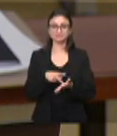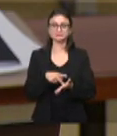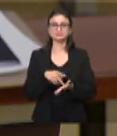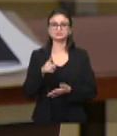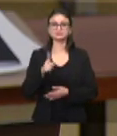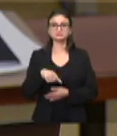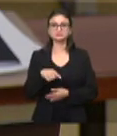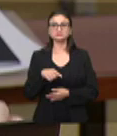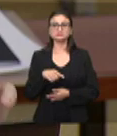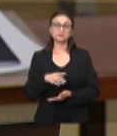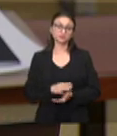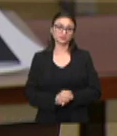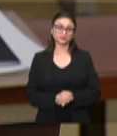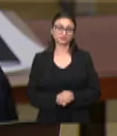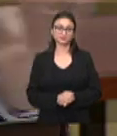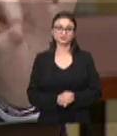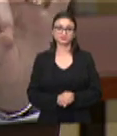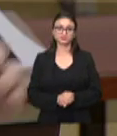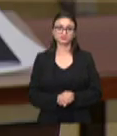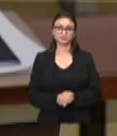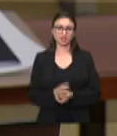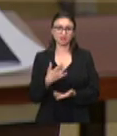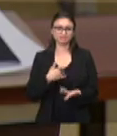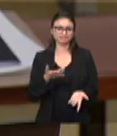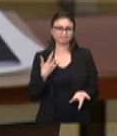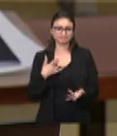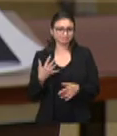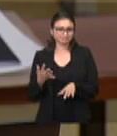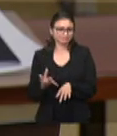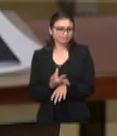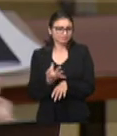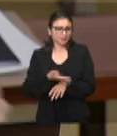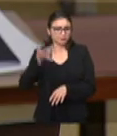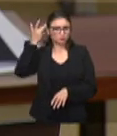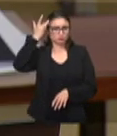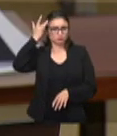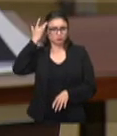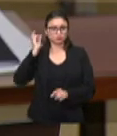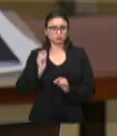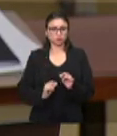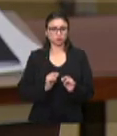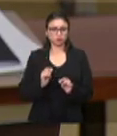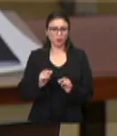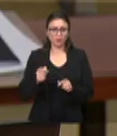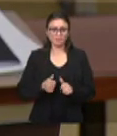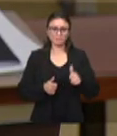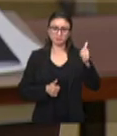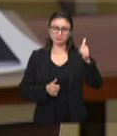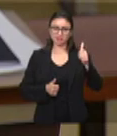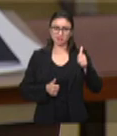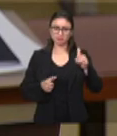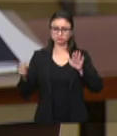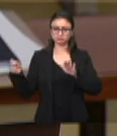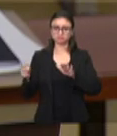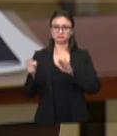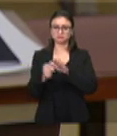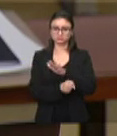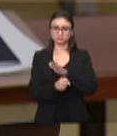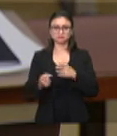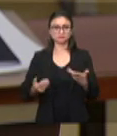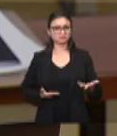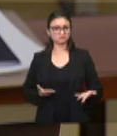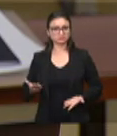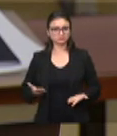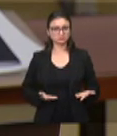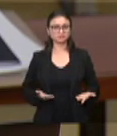foi realmente algo... STF fixa tese para orientar instâncias do judiciário em decisões